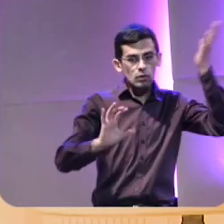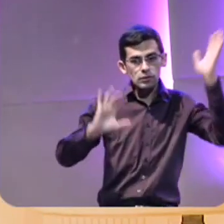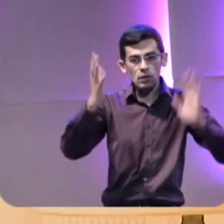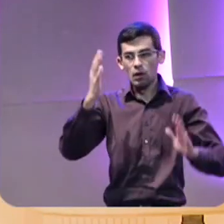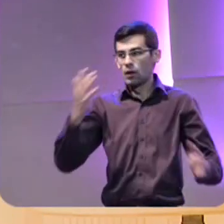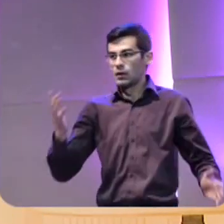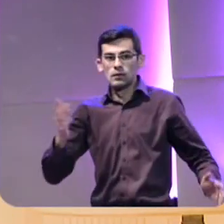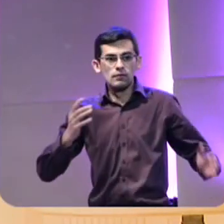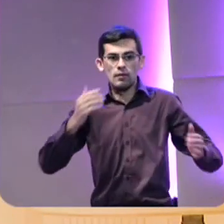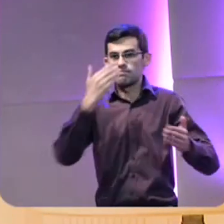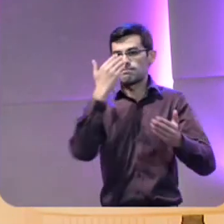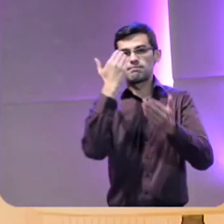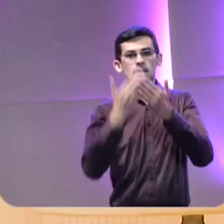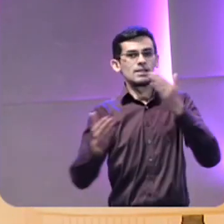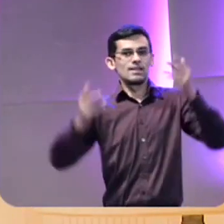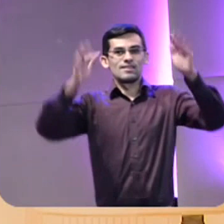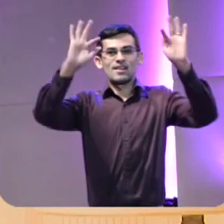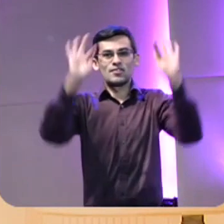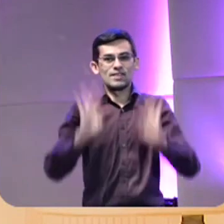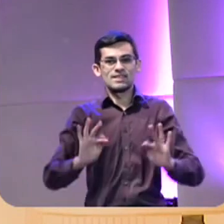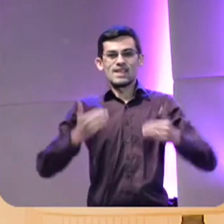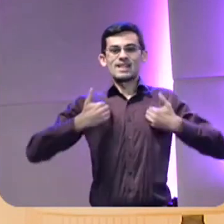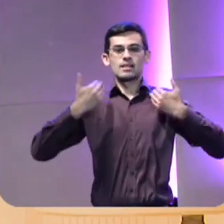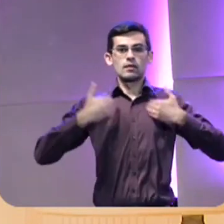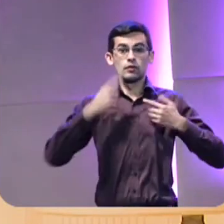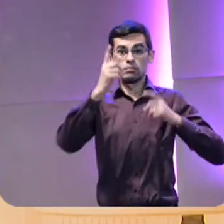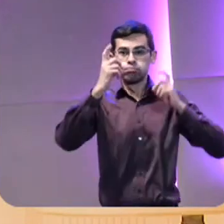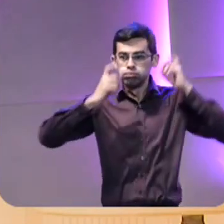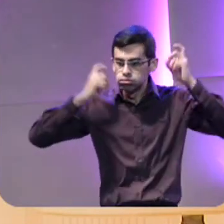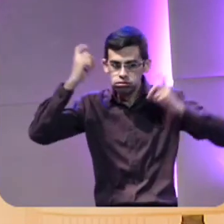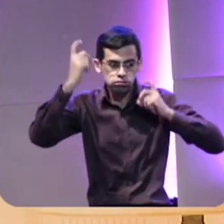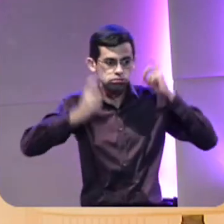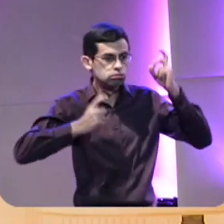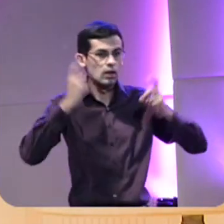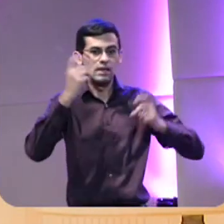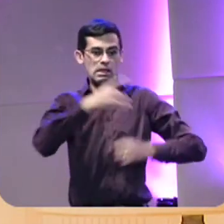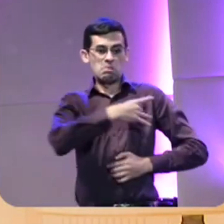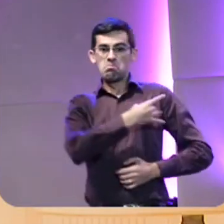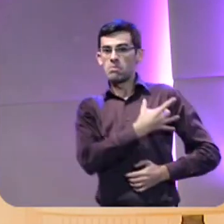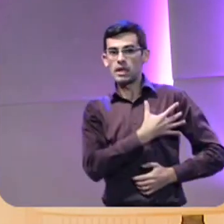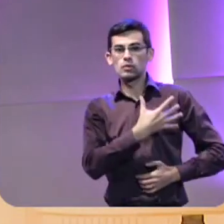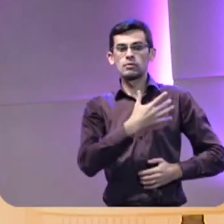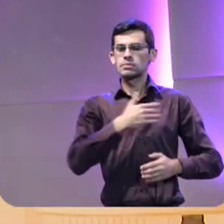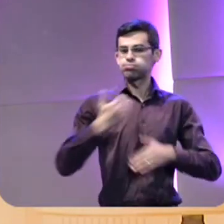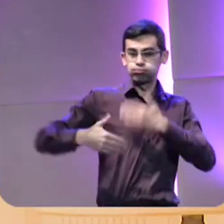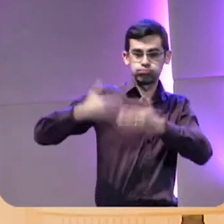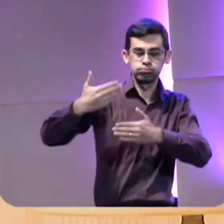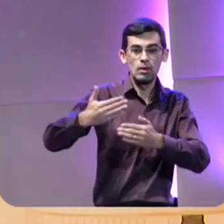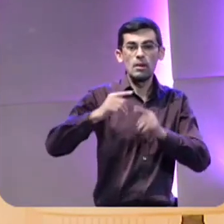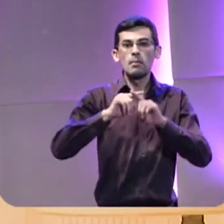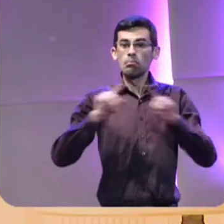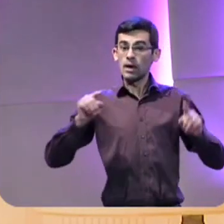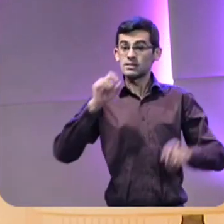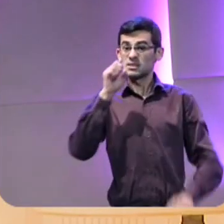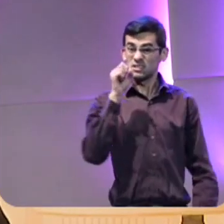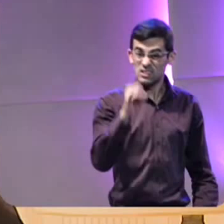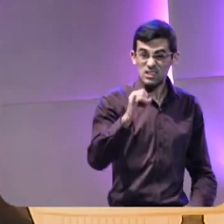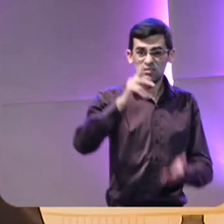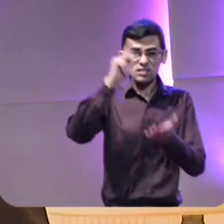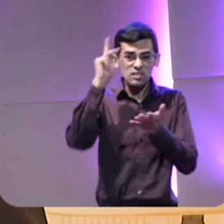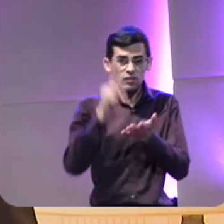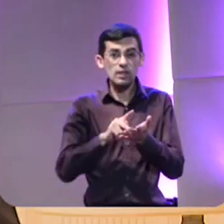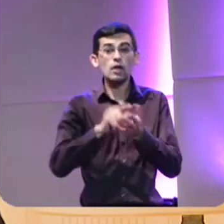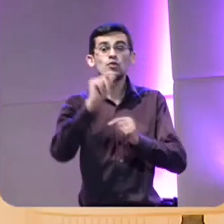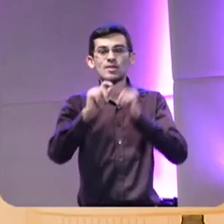vai perder a alegria. Você vai entrar em desespero, você vai ter medo e assim por diante. Mas, na